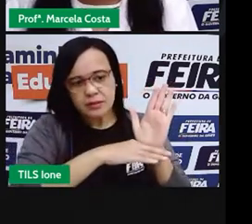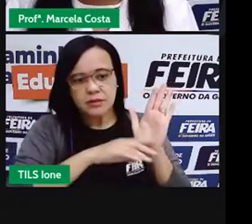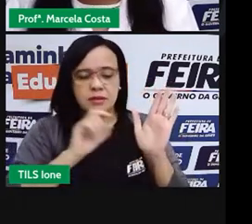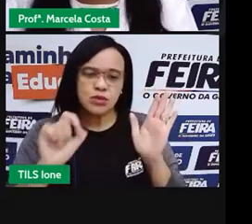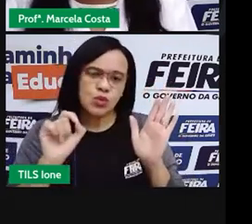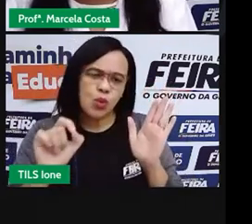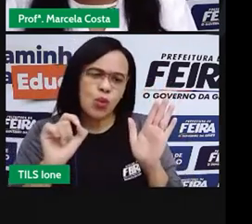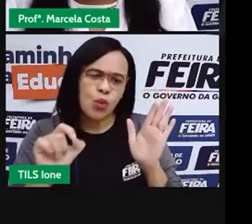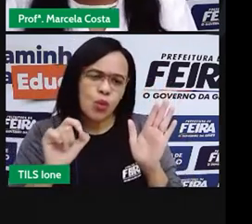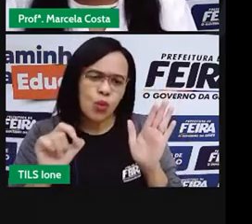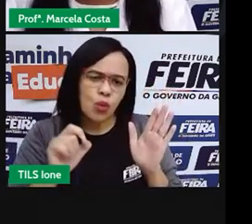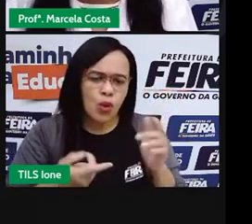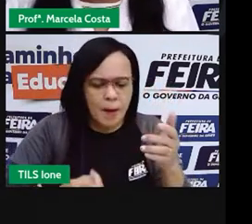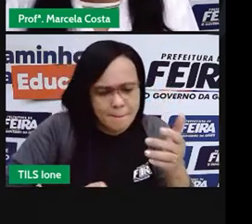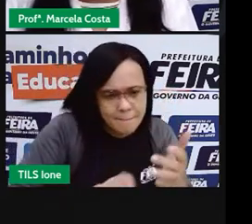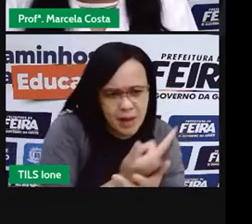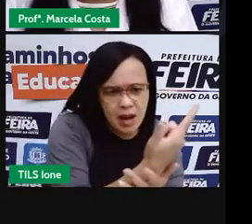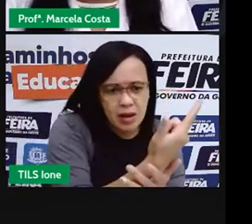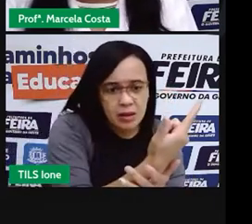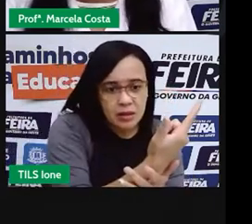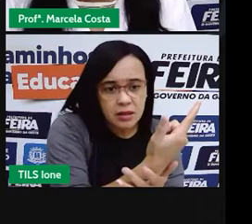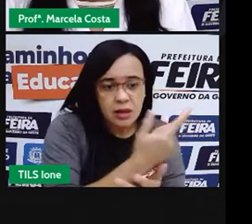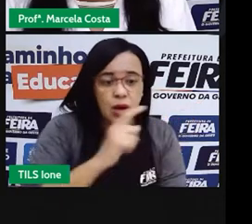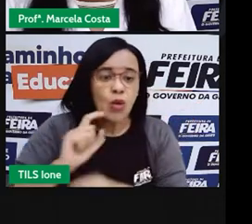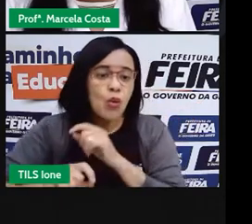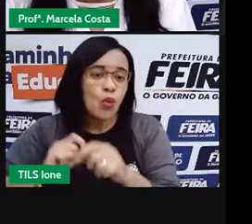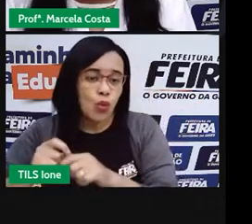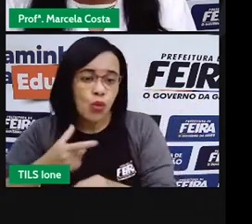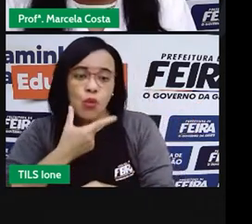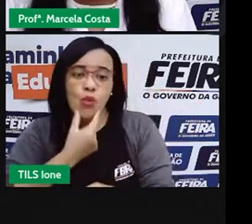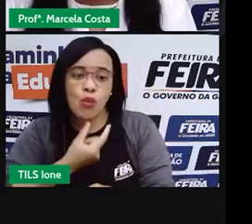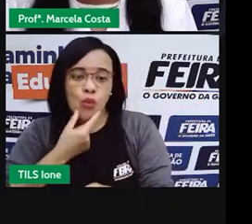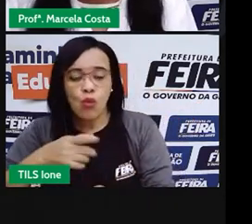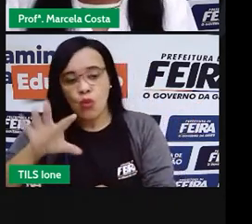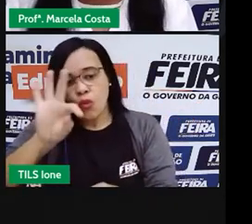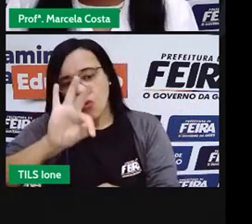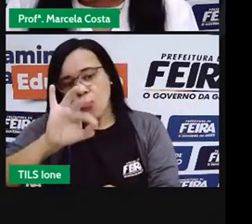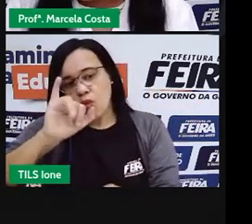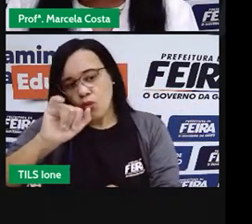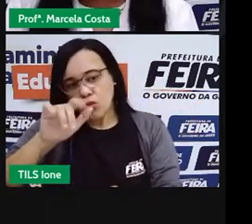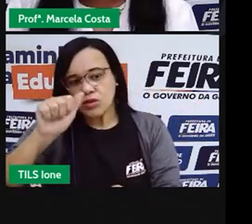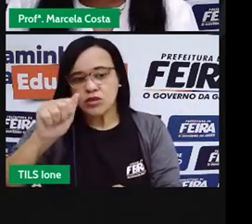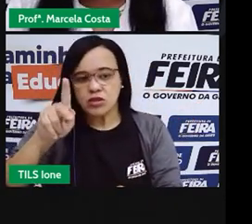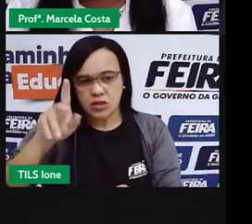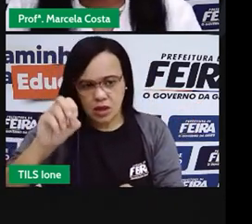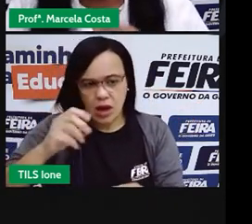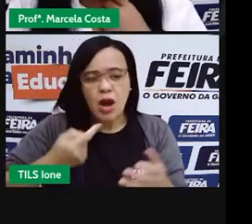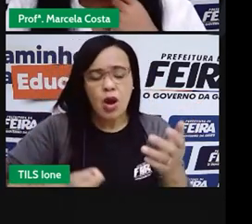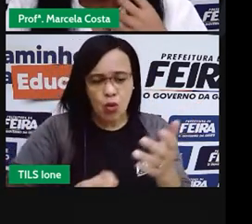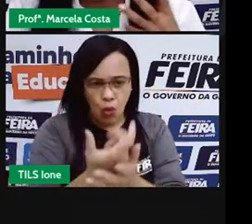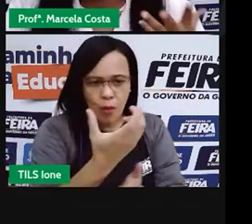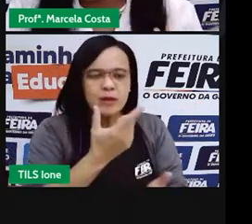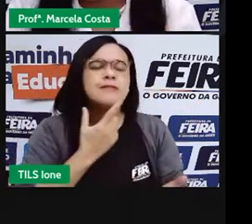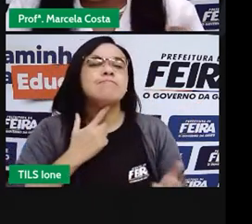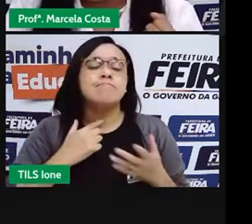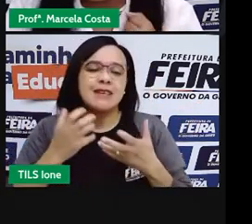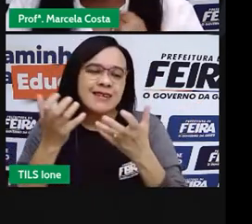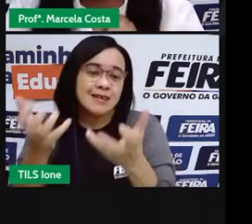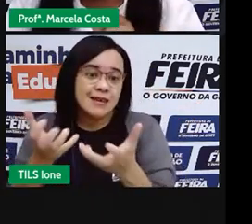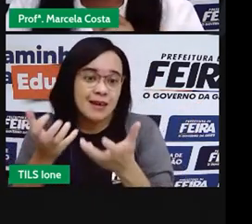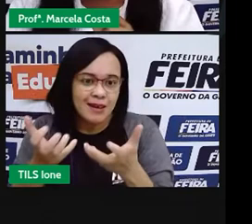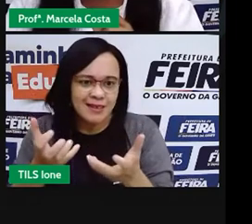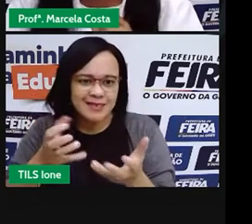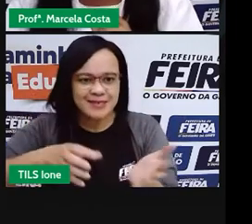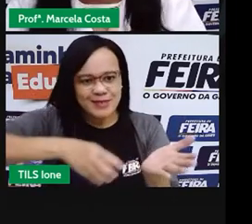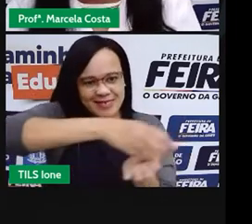o que quero comprar de Tiago, tem um carrinho que ele quer. Ele deseja muito esse